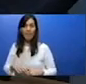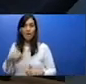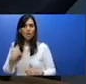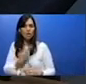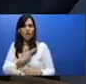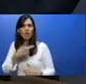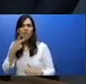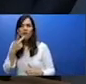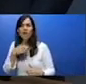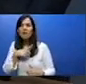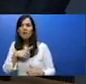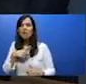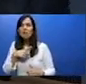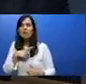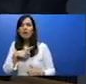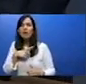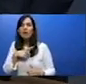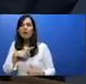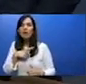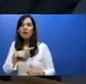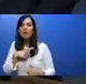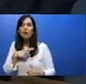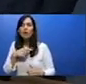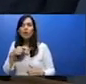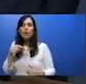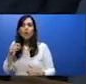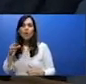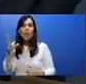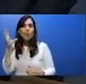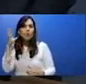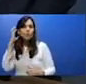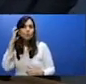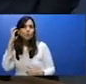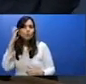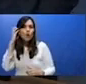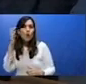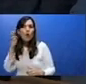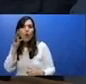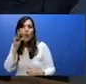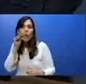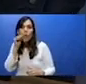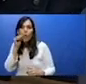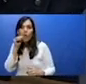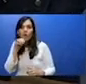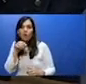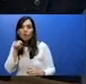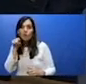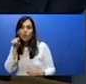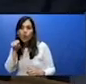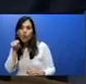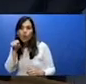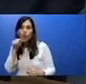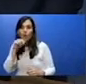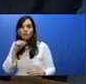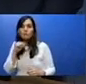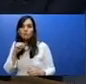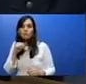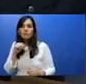falamos que possui um timbre, um som fechado. Olha para a boca, ó. Você,